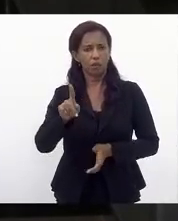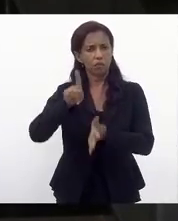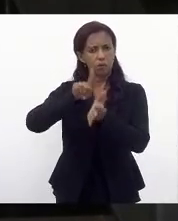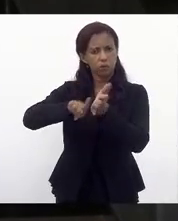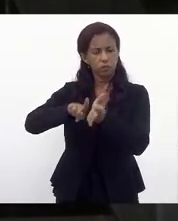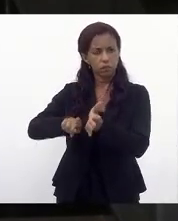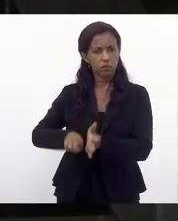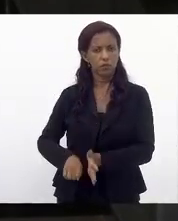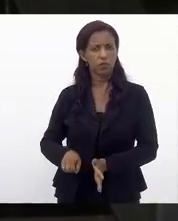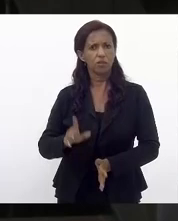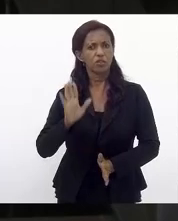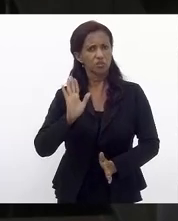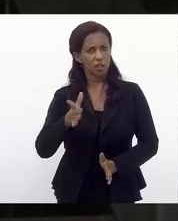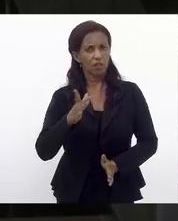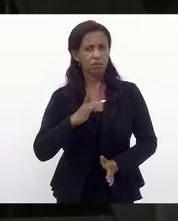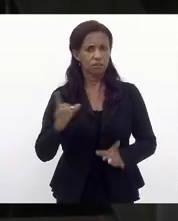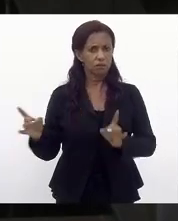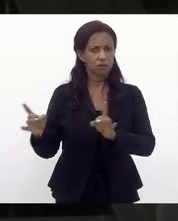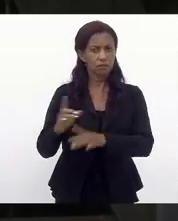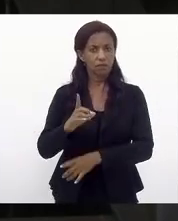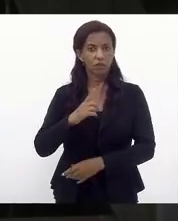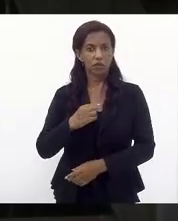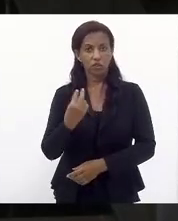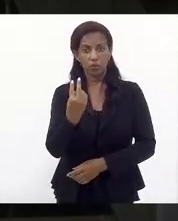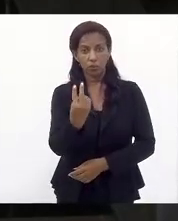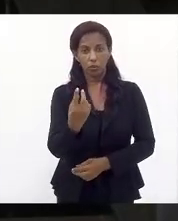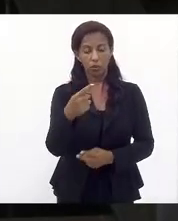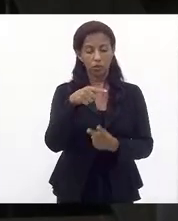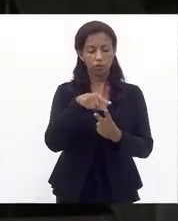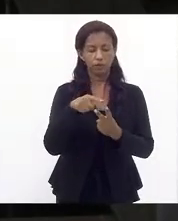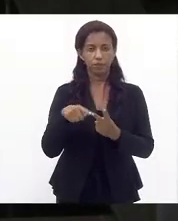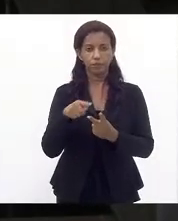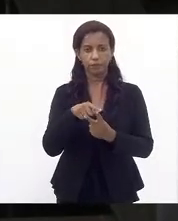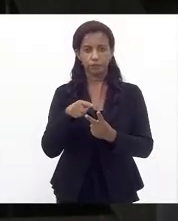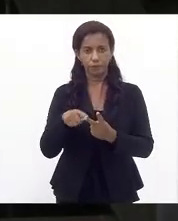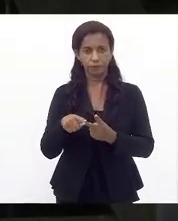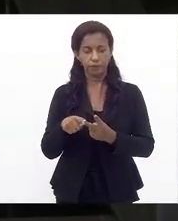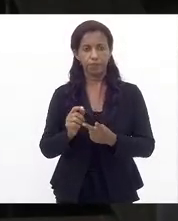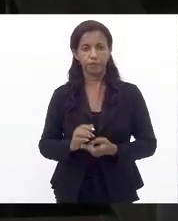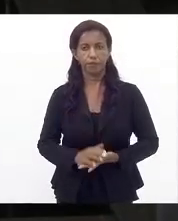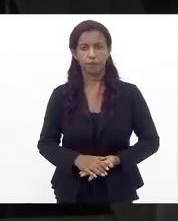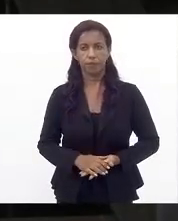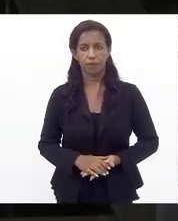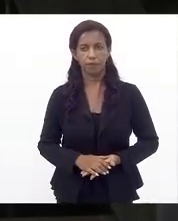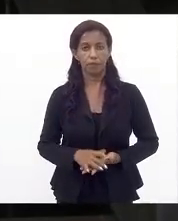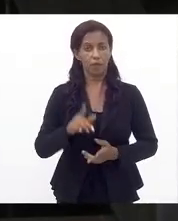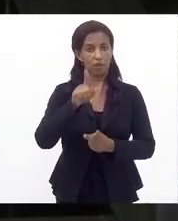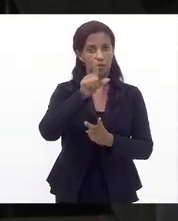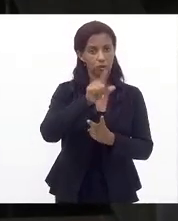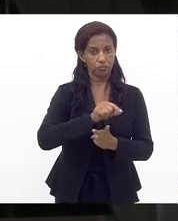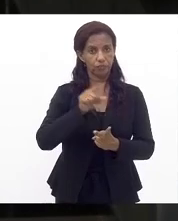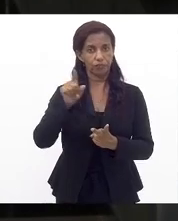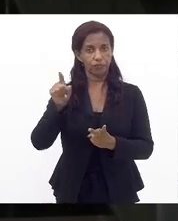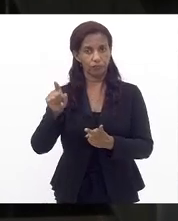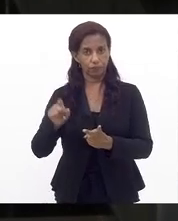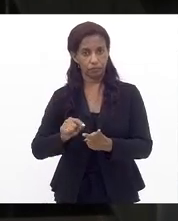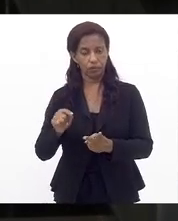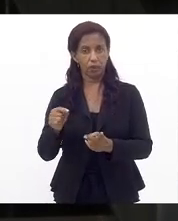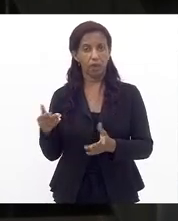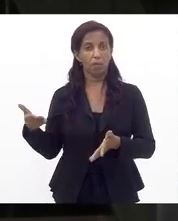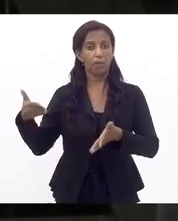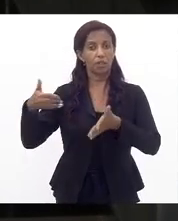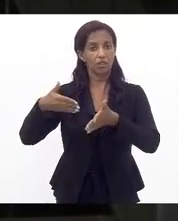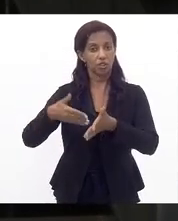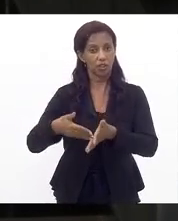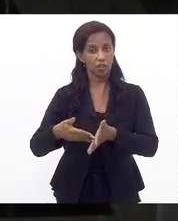também já tá Comprido então nós tínhamos é dois itens dois itens a escolher para para chegar